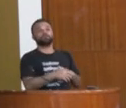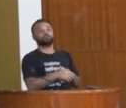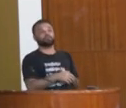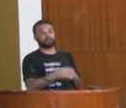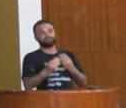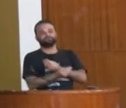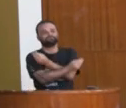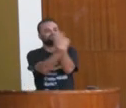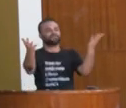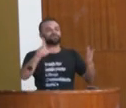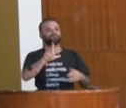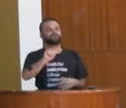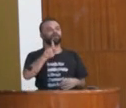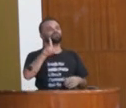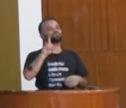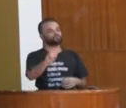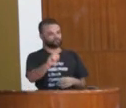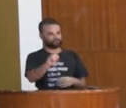laudo